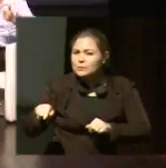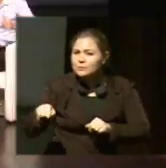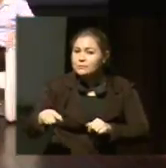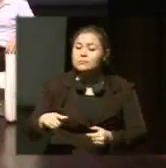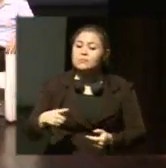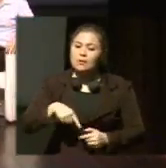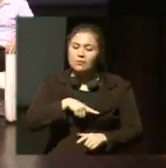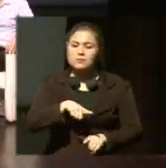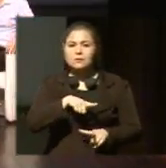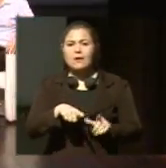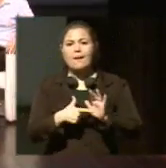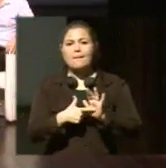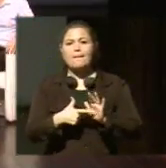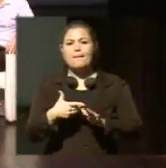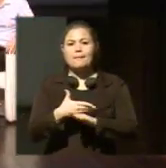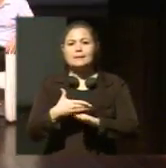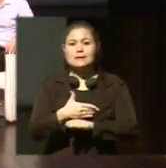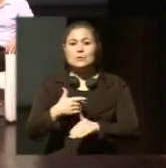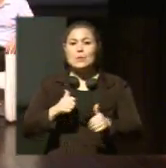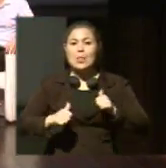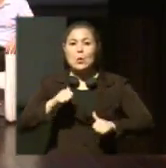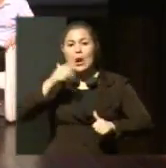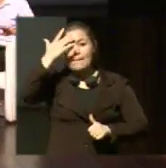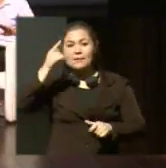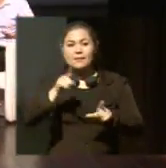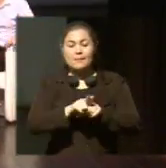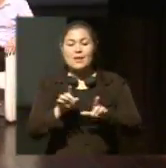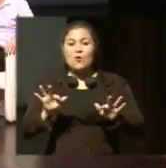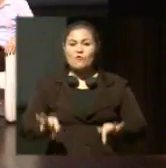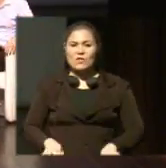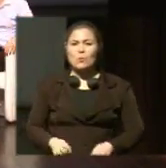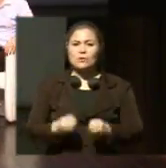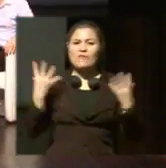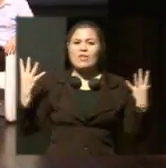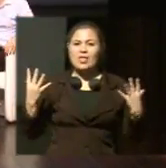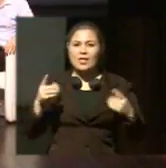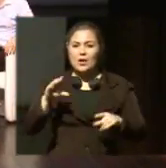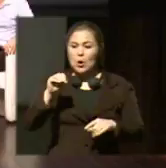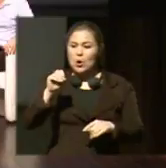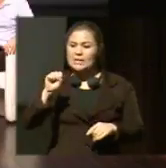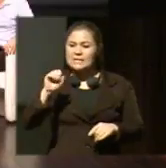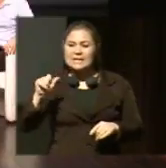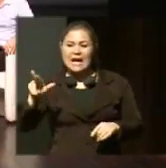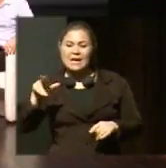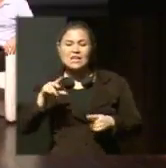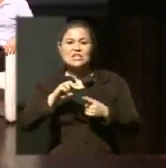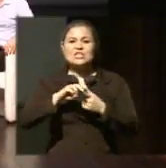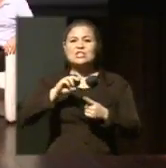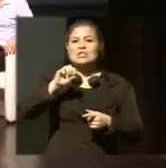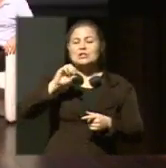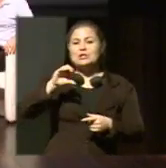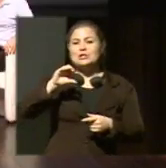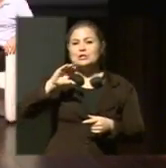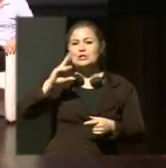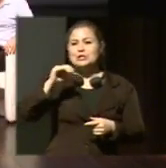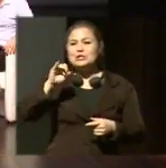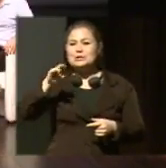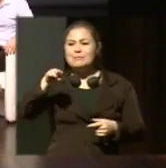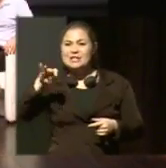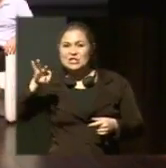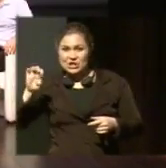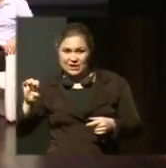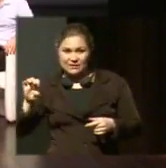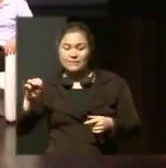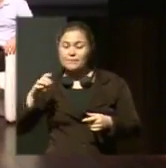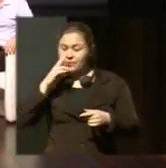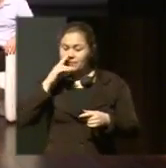nós teremos a presença de um ator aqui amanhã também, no final do evento, Oscar Schmidt, um ator muito renomado, que tem um